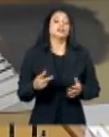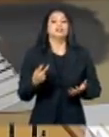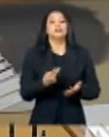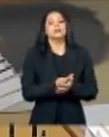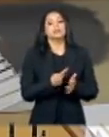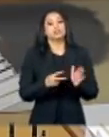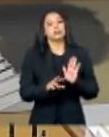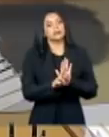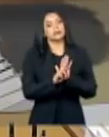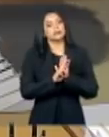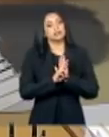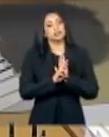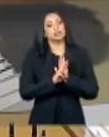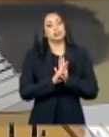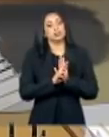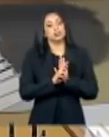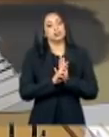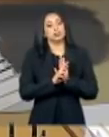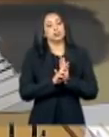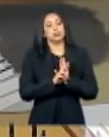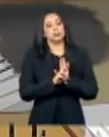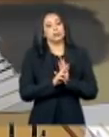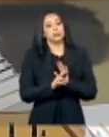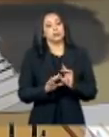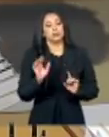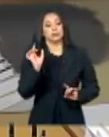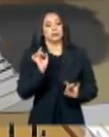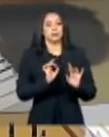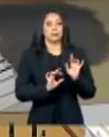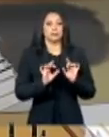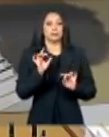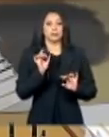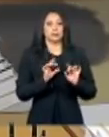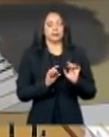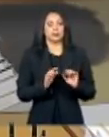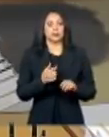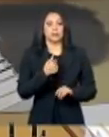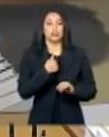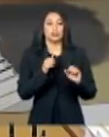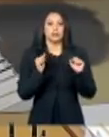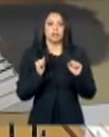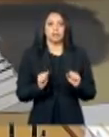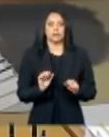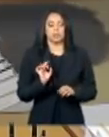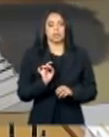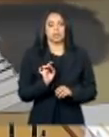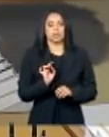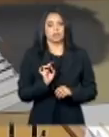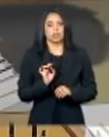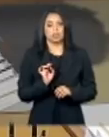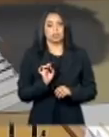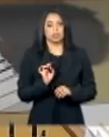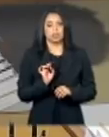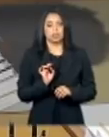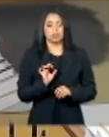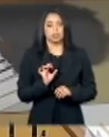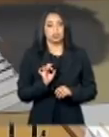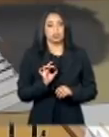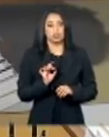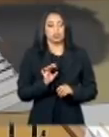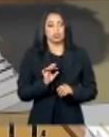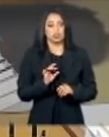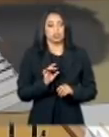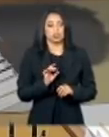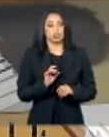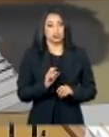natureza extraordinária eu poderia simplesmente da palavra o